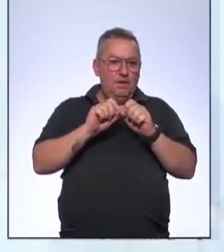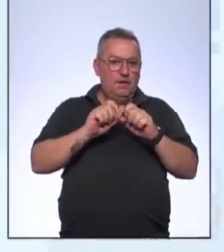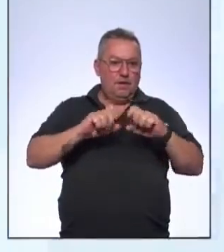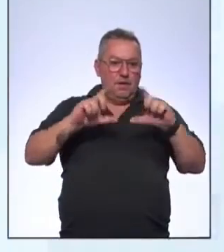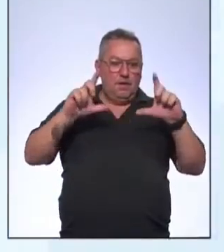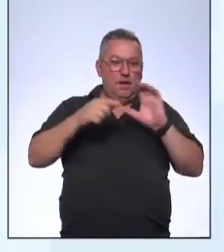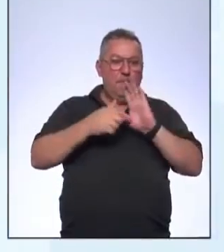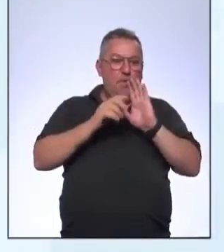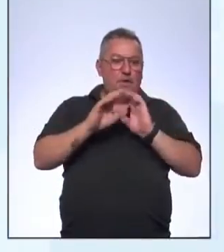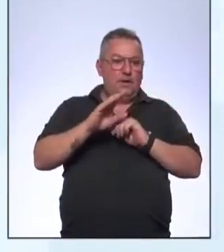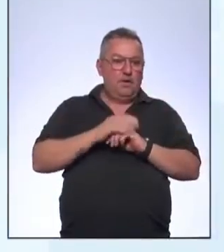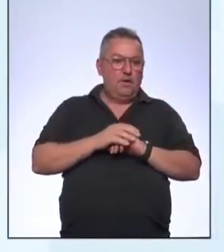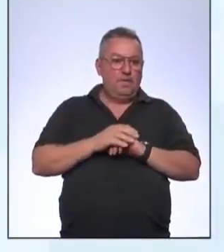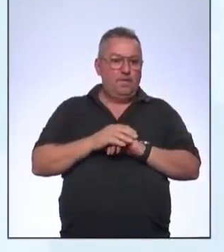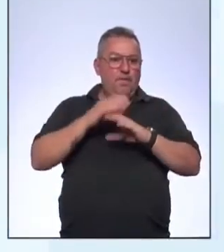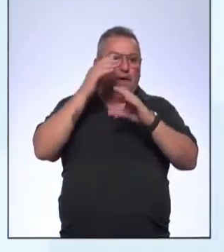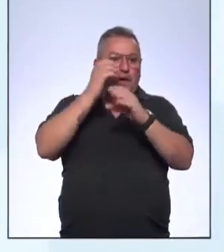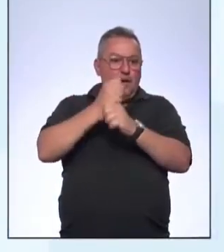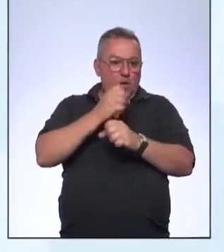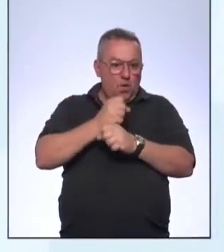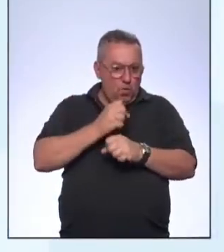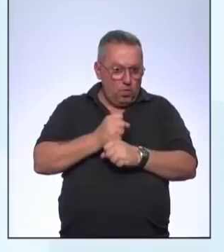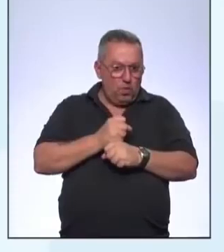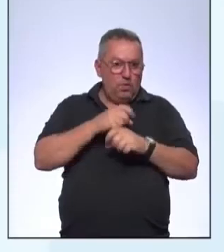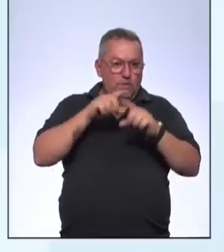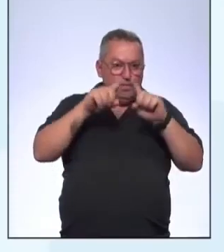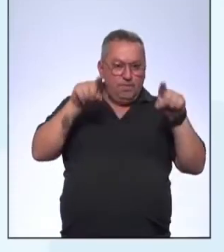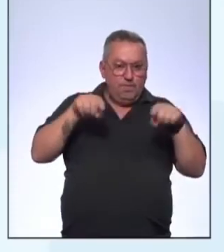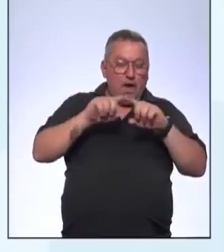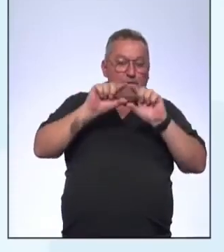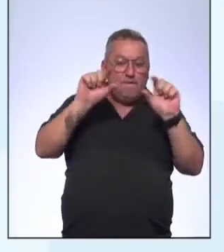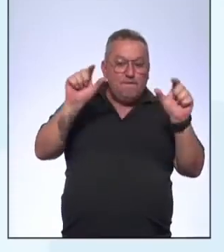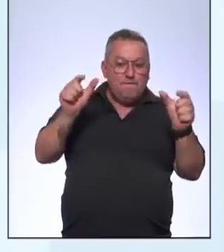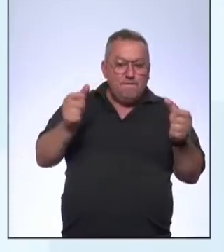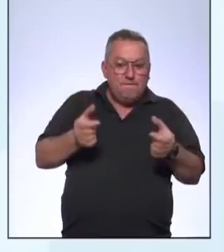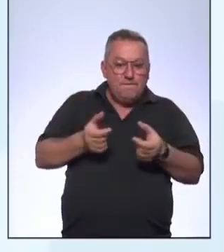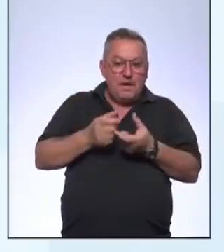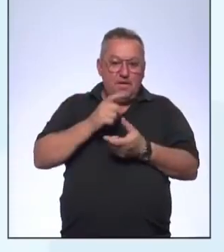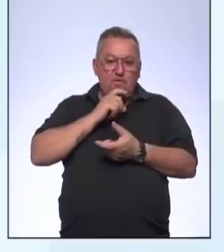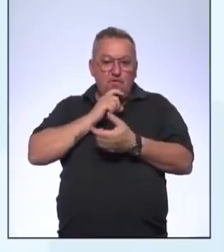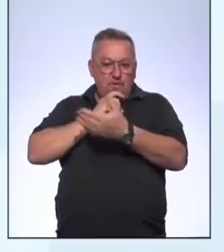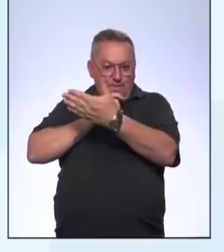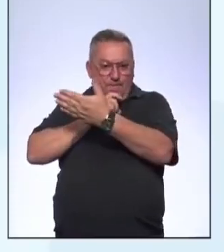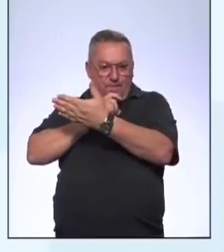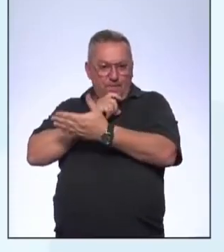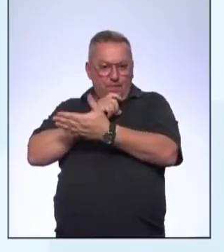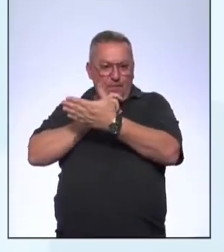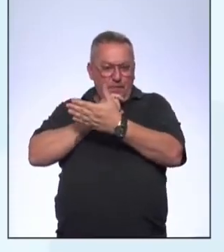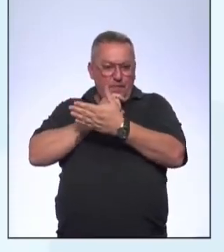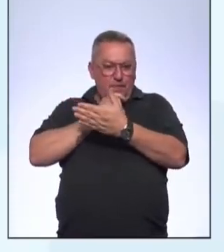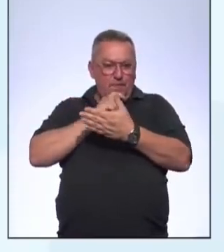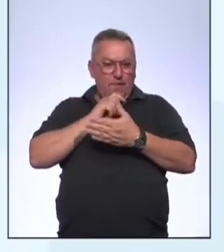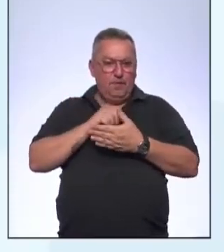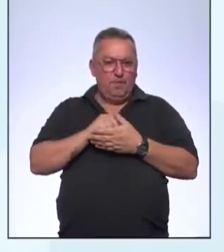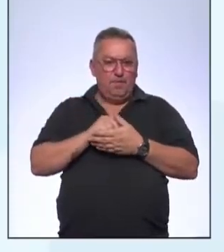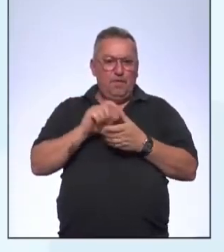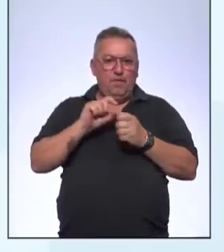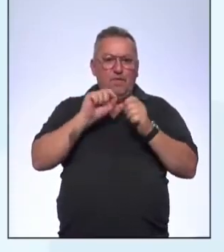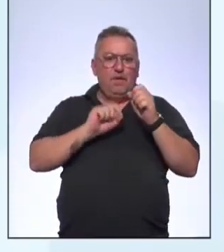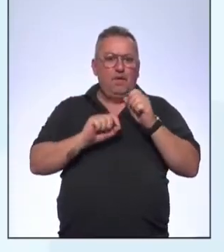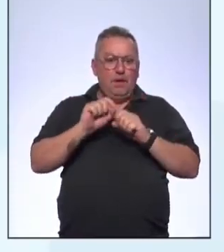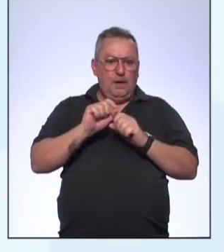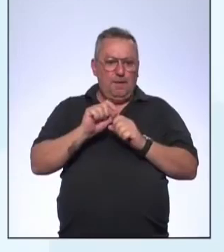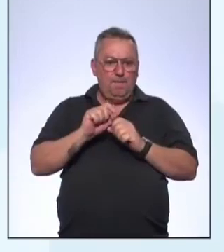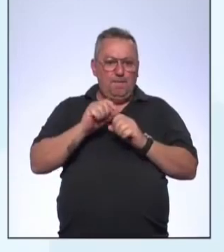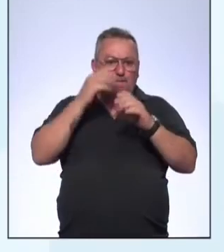ó. Então, calcule a área, né, dessa superfície em verde, né, que vocês estão fazendo, que é essa coroa, né? Então, o que eu vou fazer